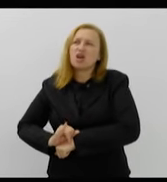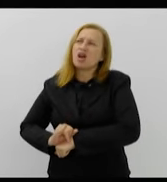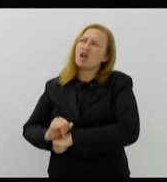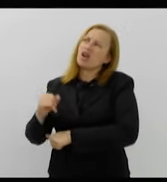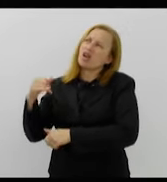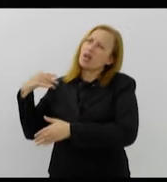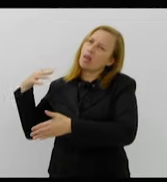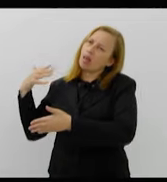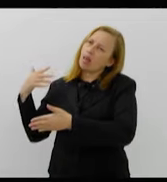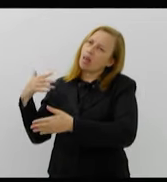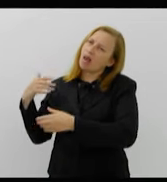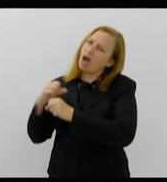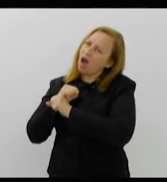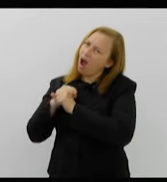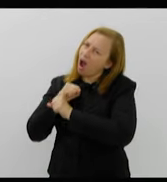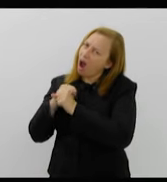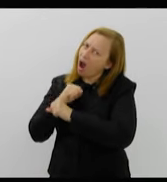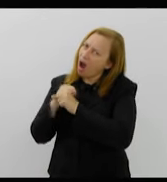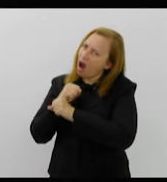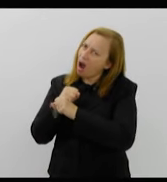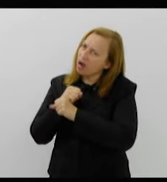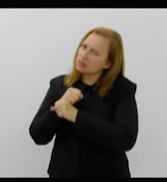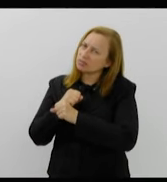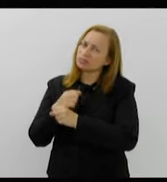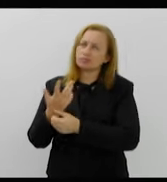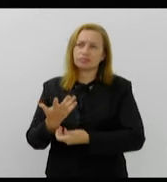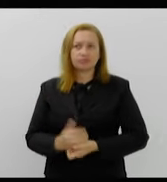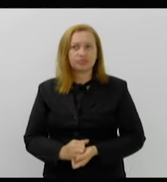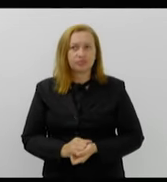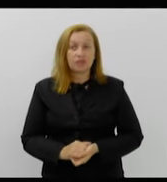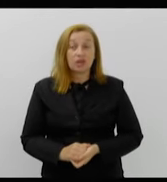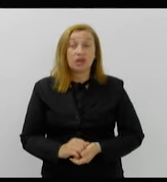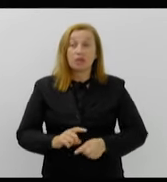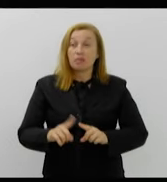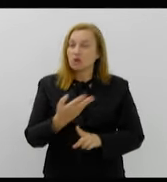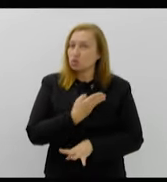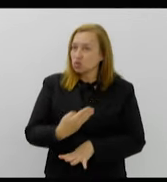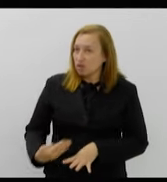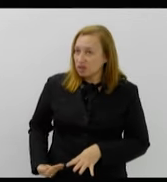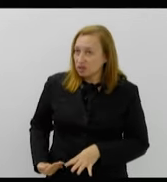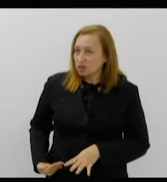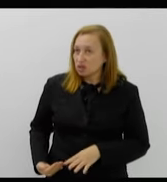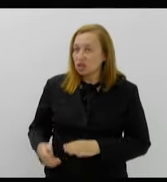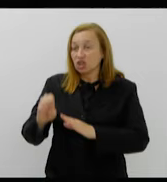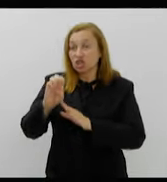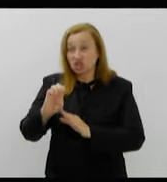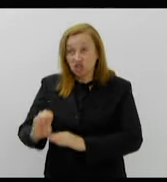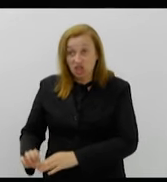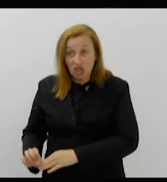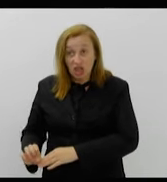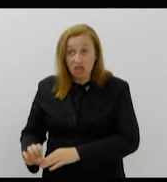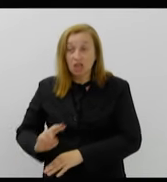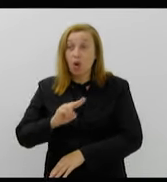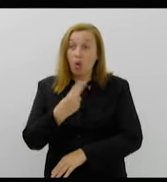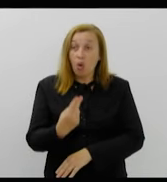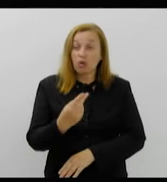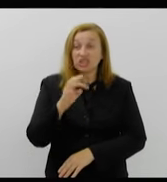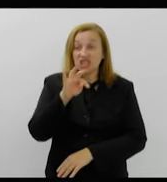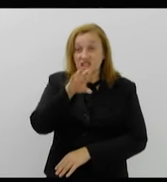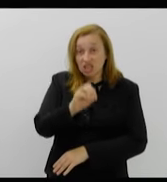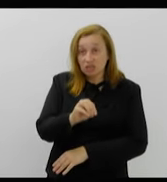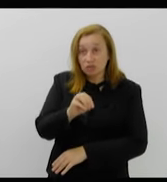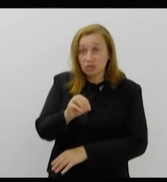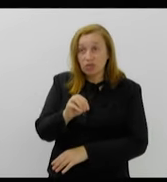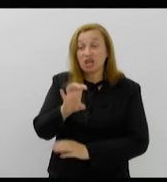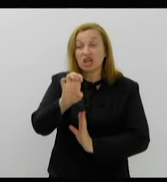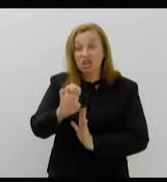longa data mas é inegável que os governadores de esquerda ou de centro esquerda como também os